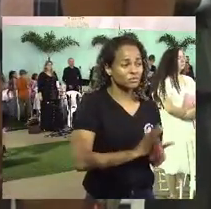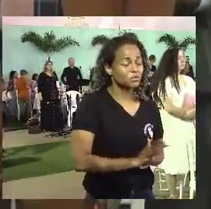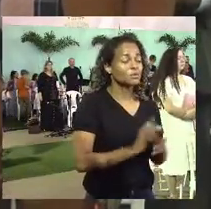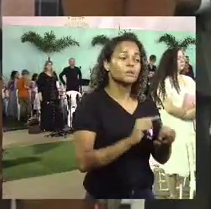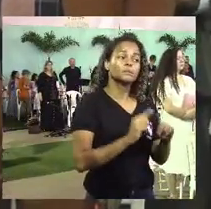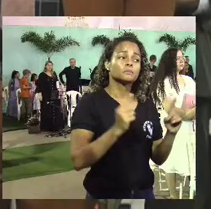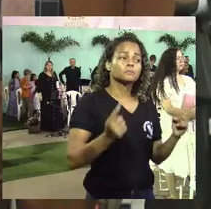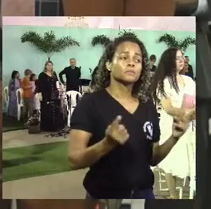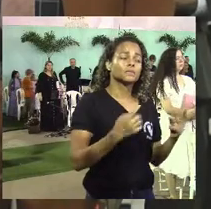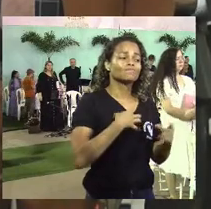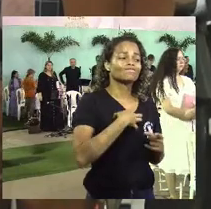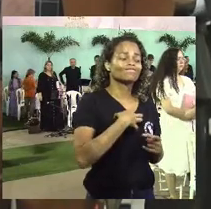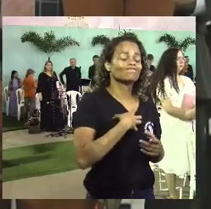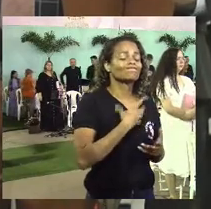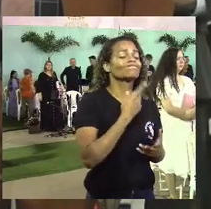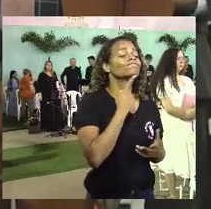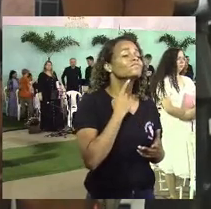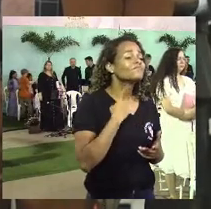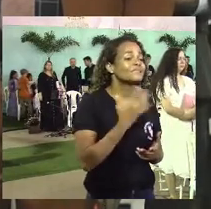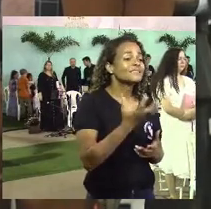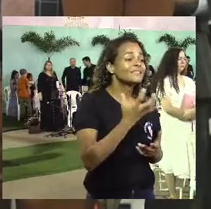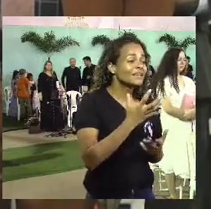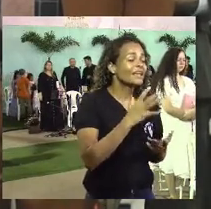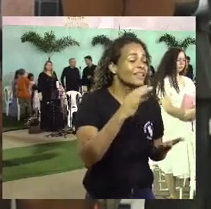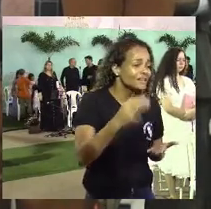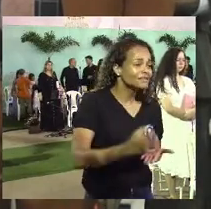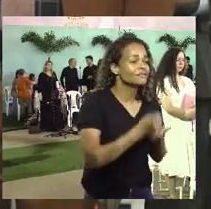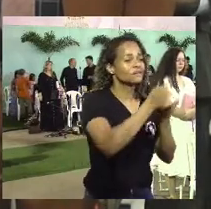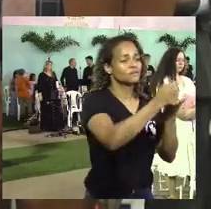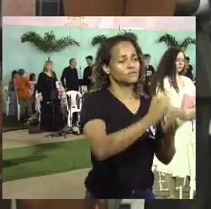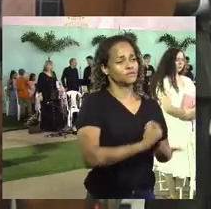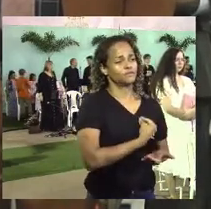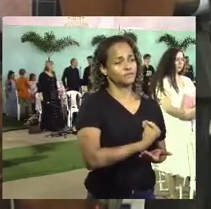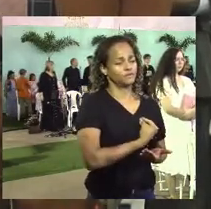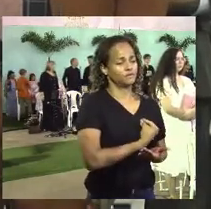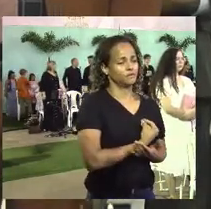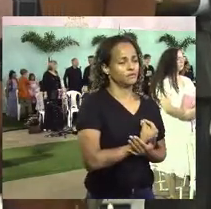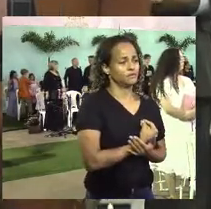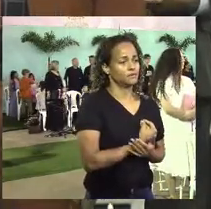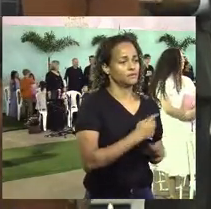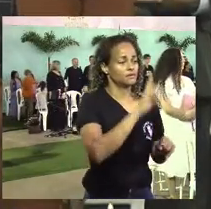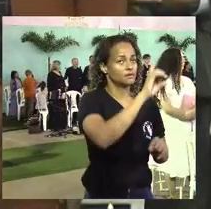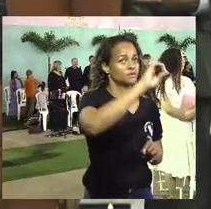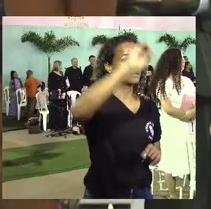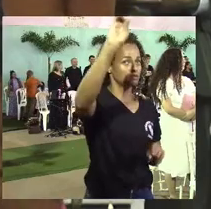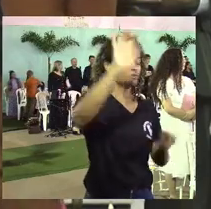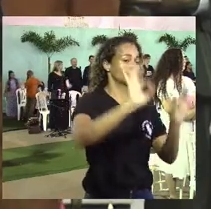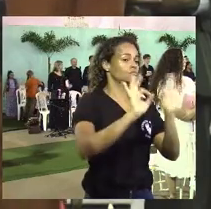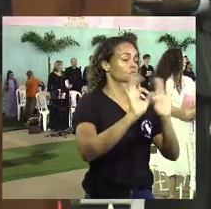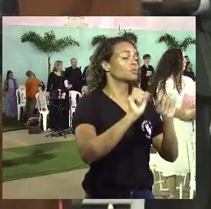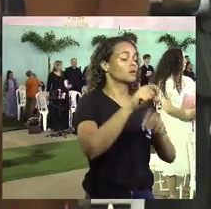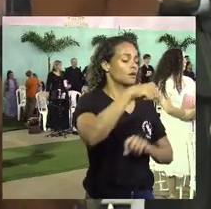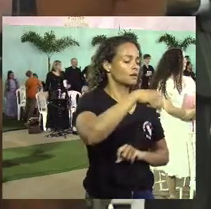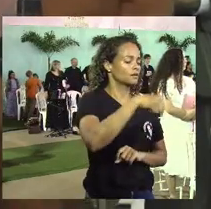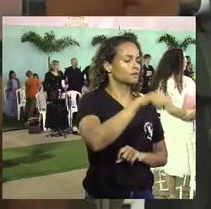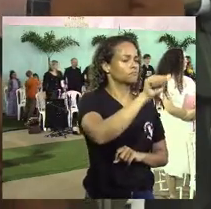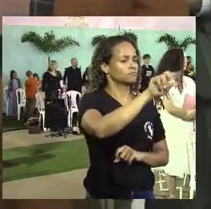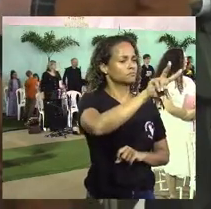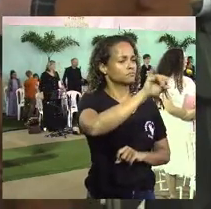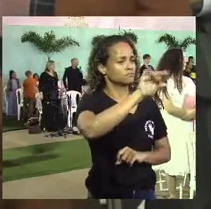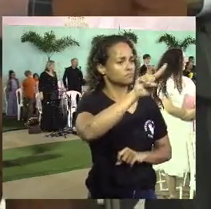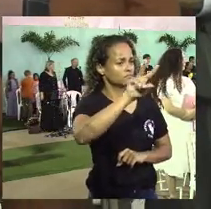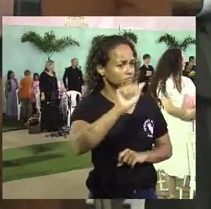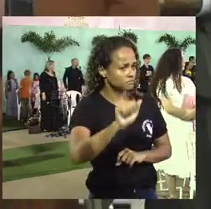com aquela com aquela sede de salvação você não tinha tido força ainda mas Deus programou que o avivah games